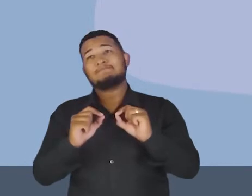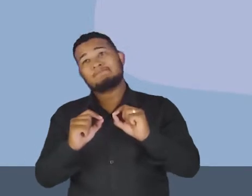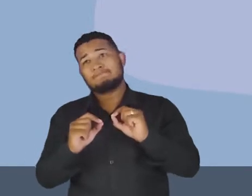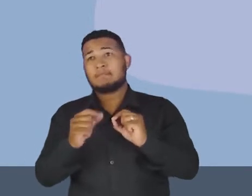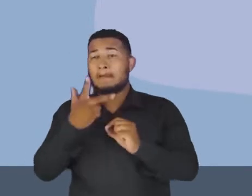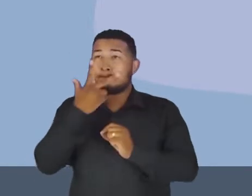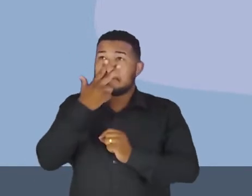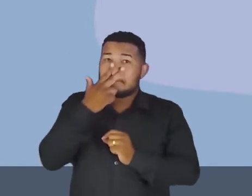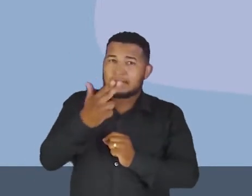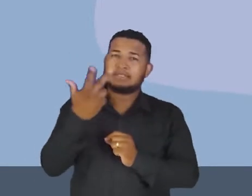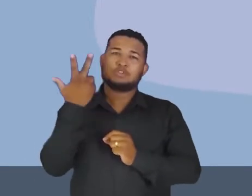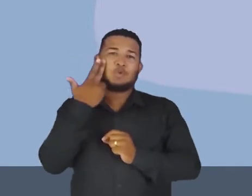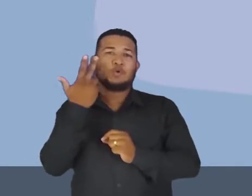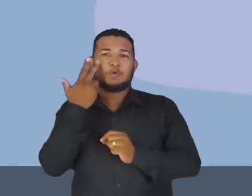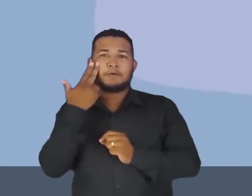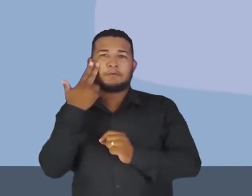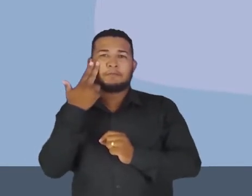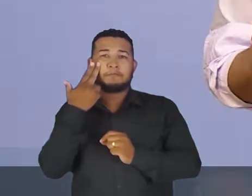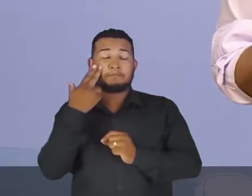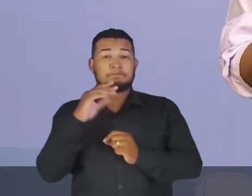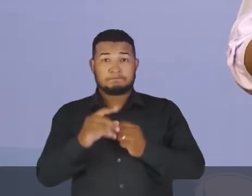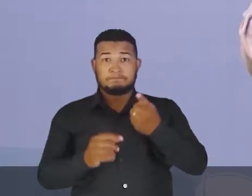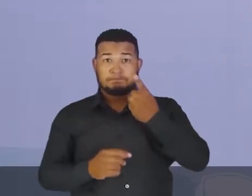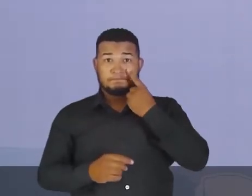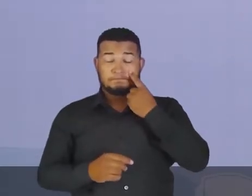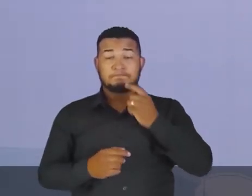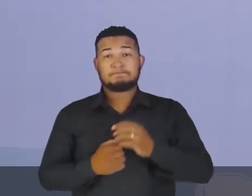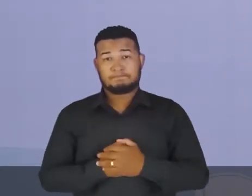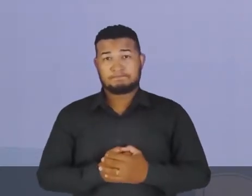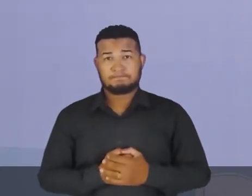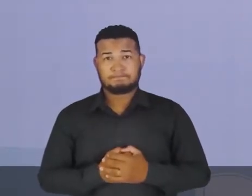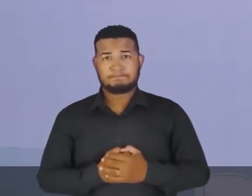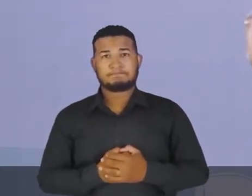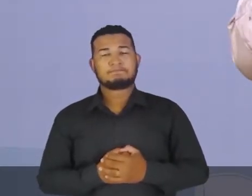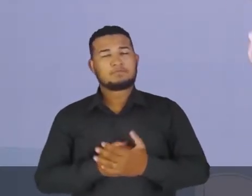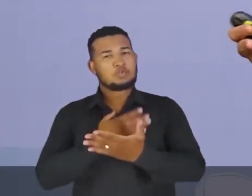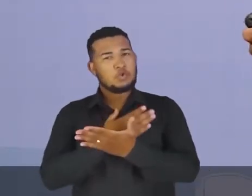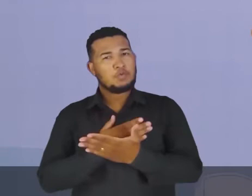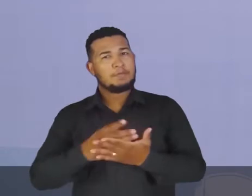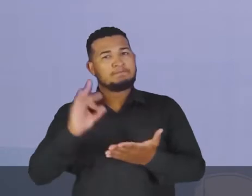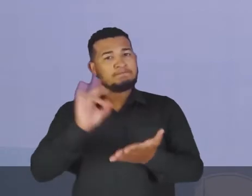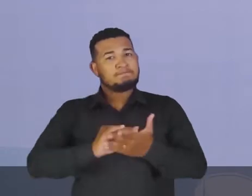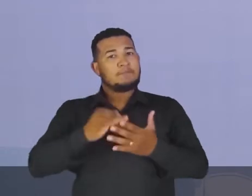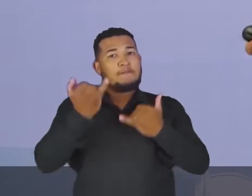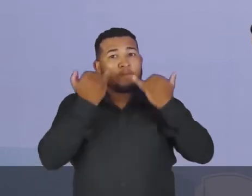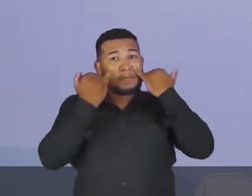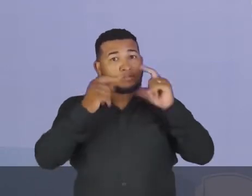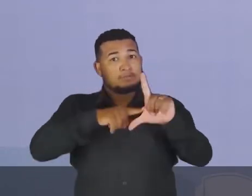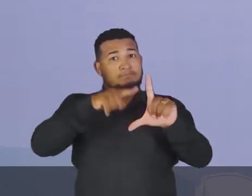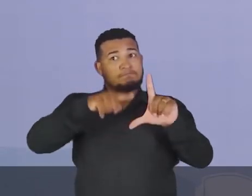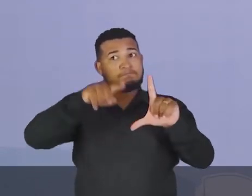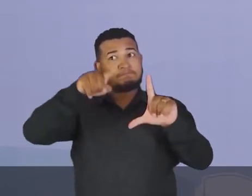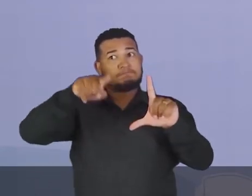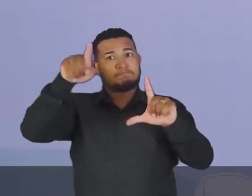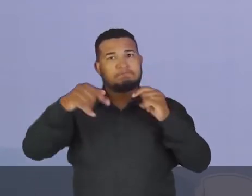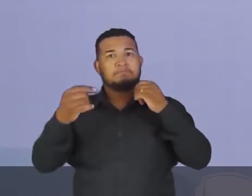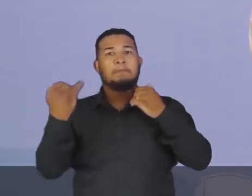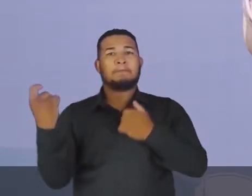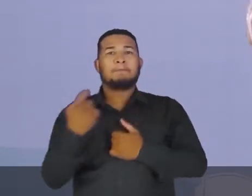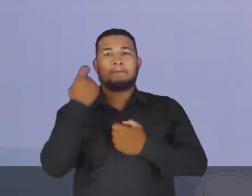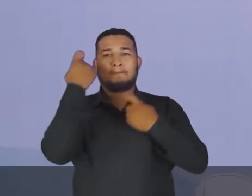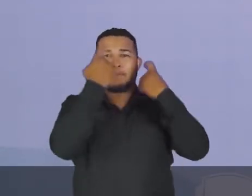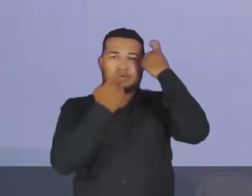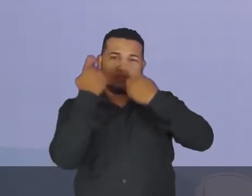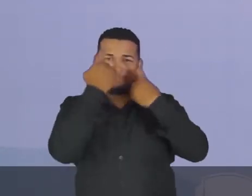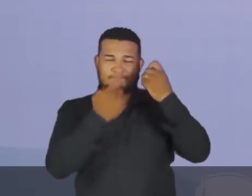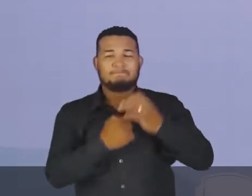considerado normal, certo? Agora, volta aqui comigo aqui, ó. Agora começam os dados, né, mais preocupantes, beleza? Então, a